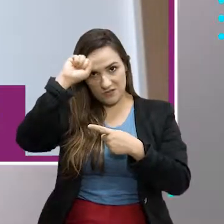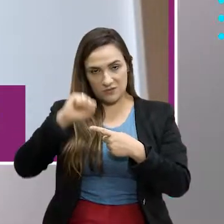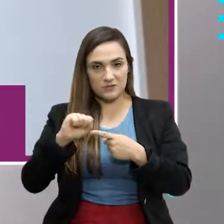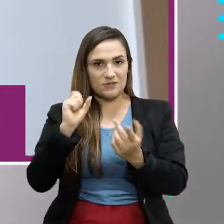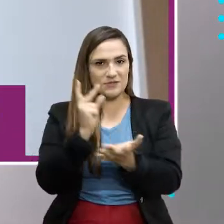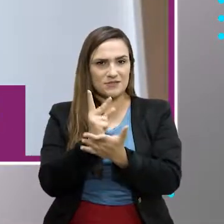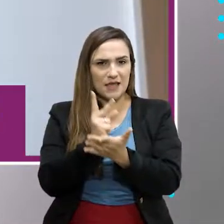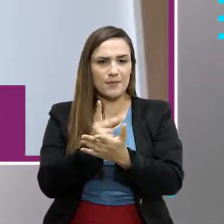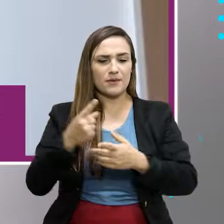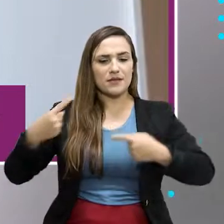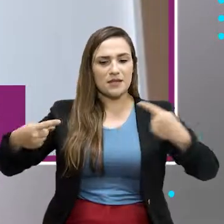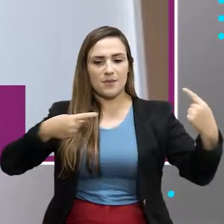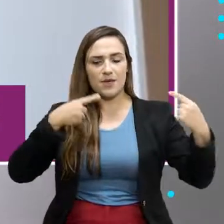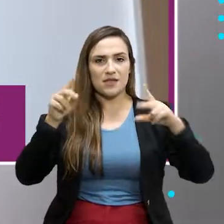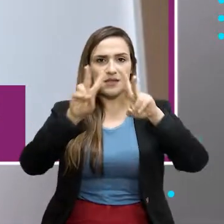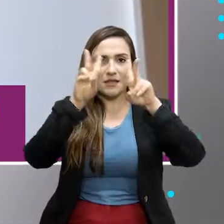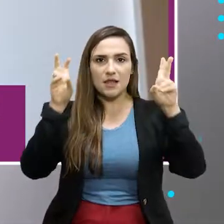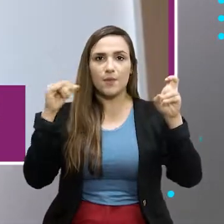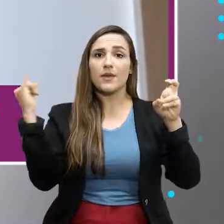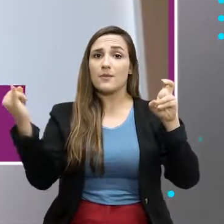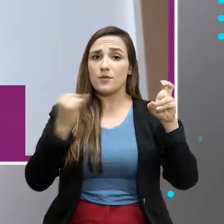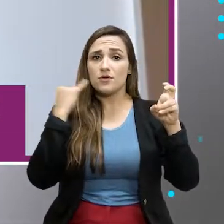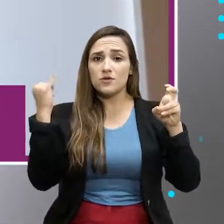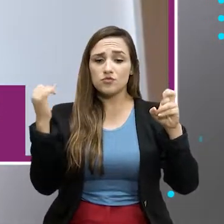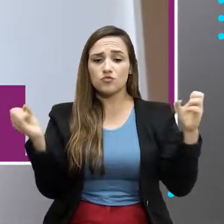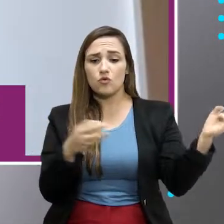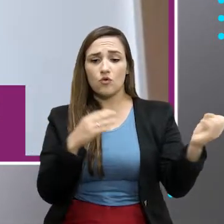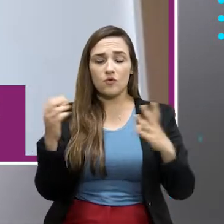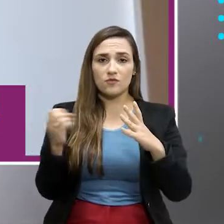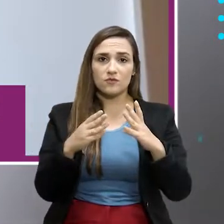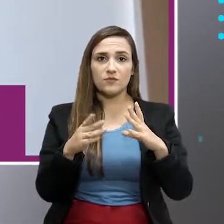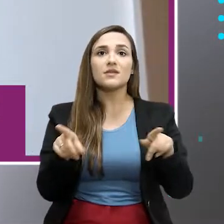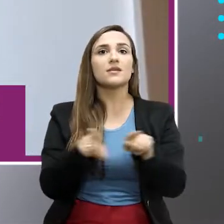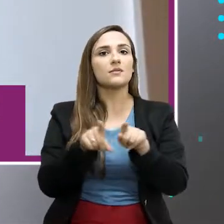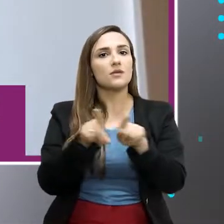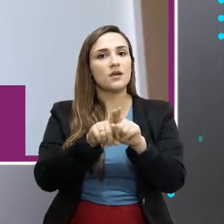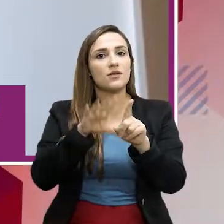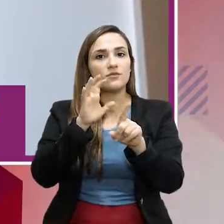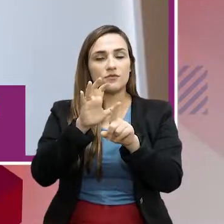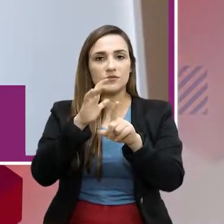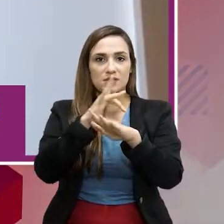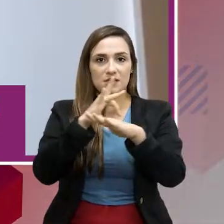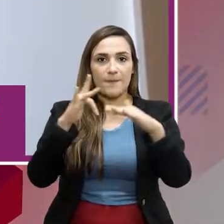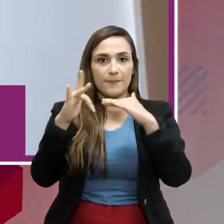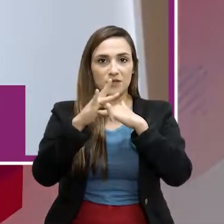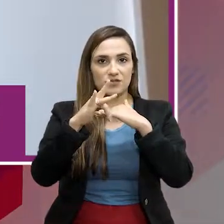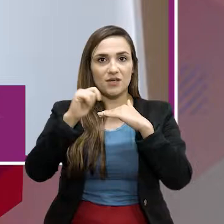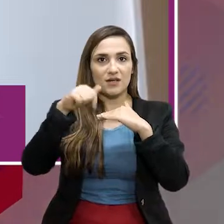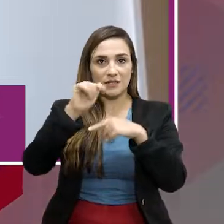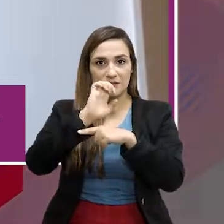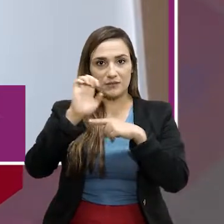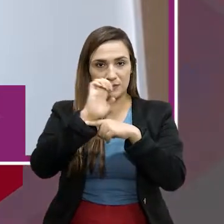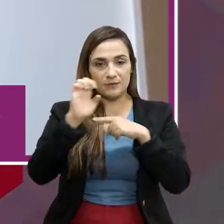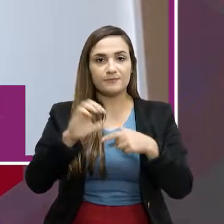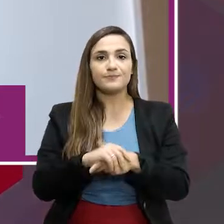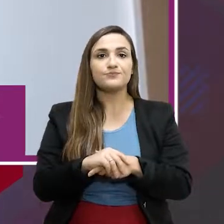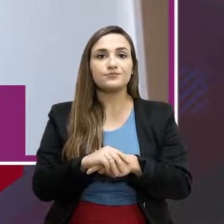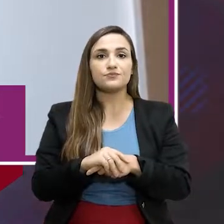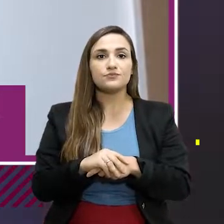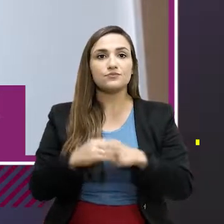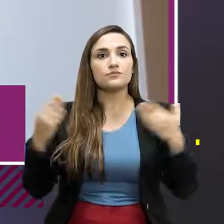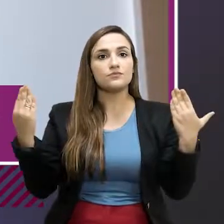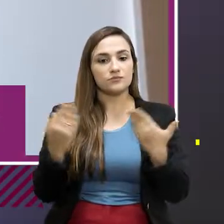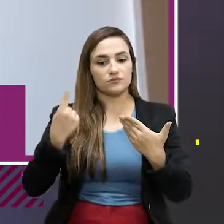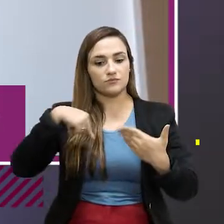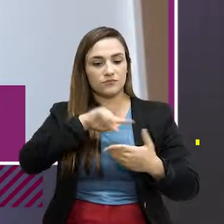sempre debate temas relevantes, atuais e que repercutem também na mídia aqui do nosso estado. Hoje nós vamos falar